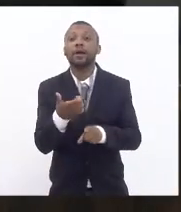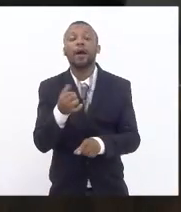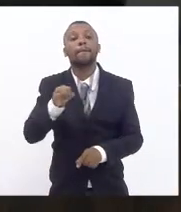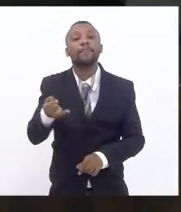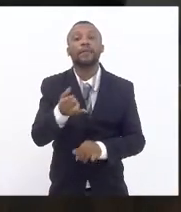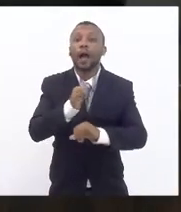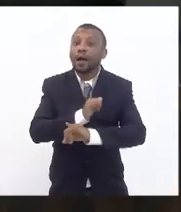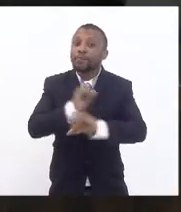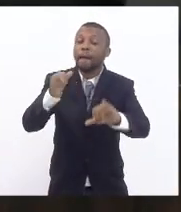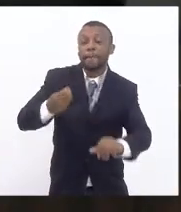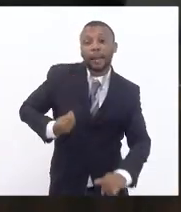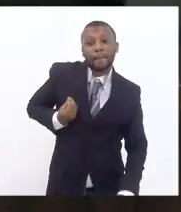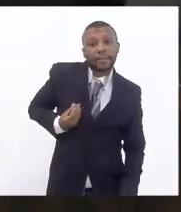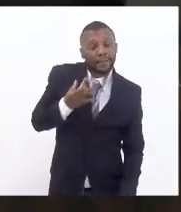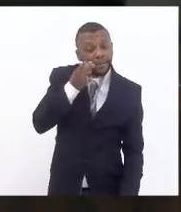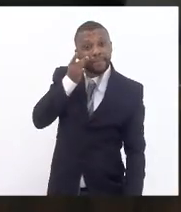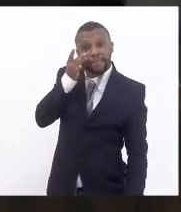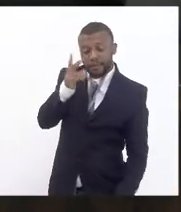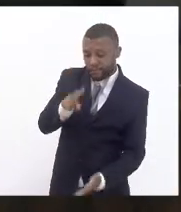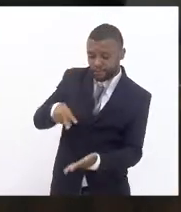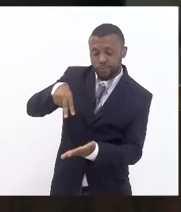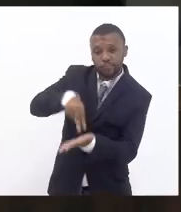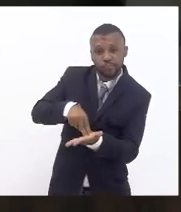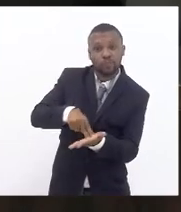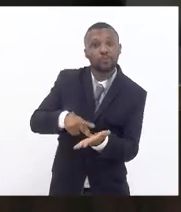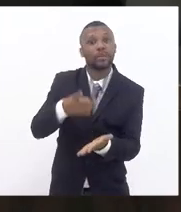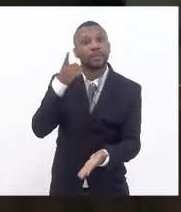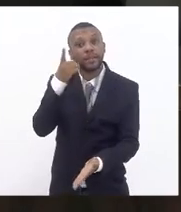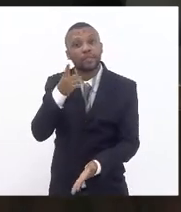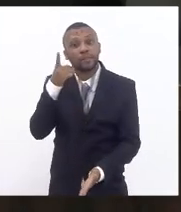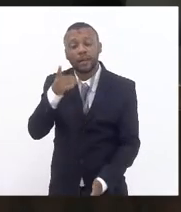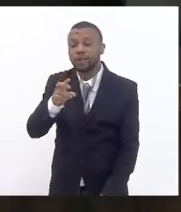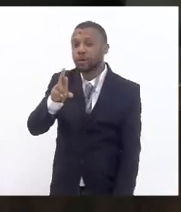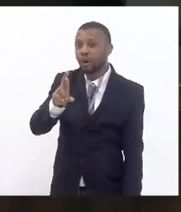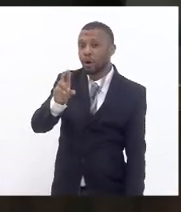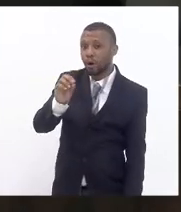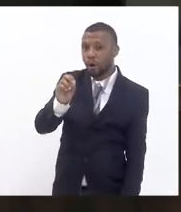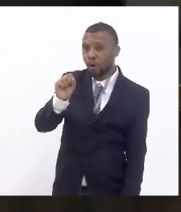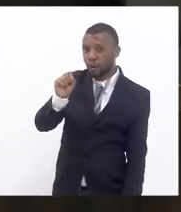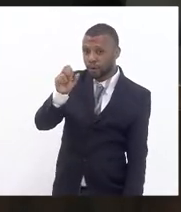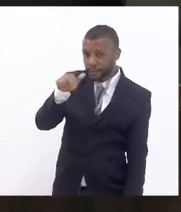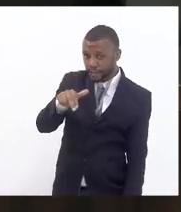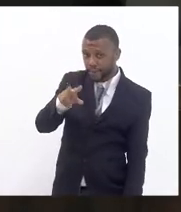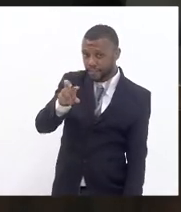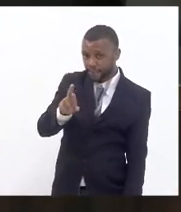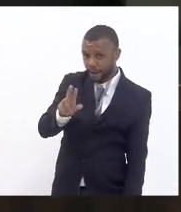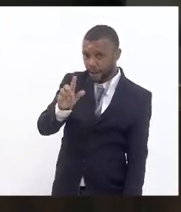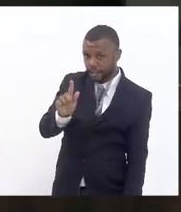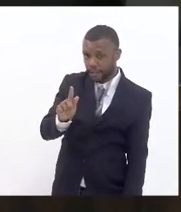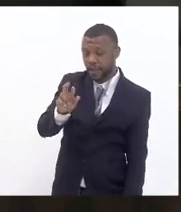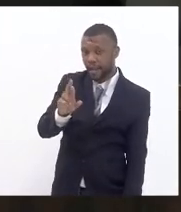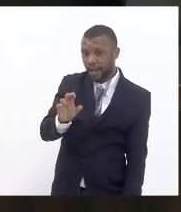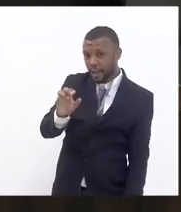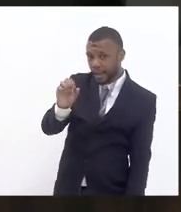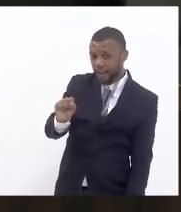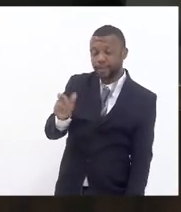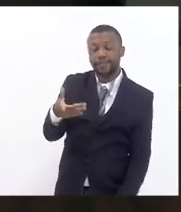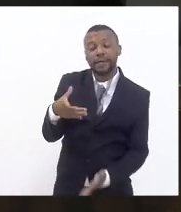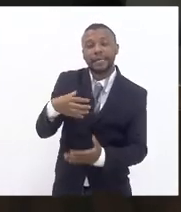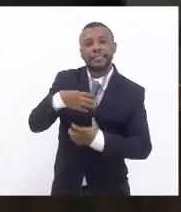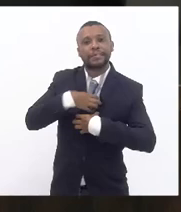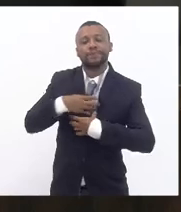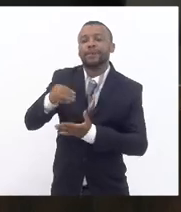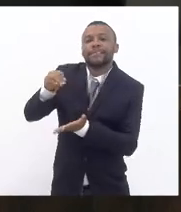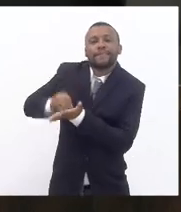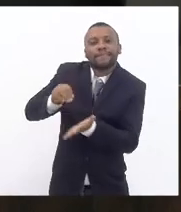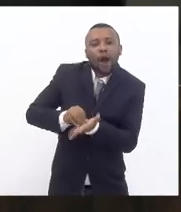presença física do deputado Rosenberg Reis. Estamos sentindo muita falta de Vossa Excelência nesse